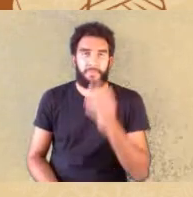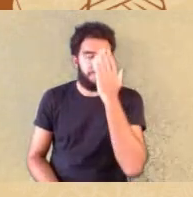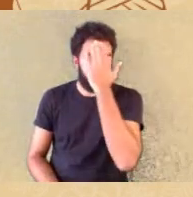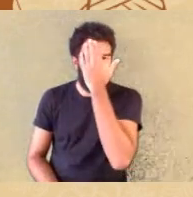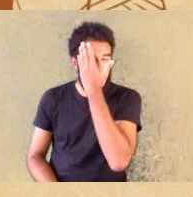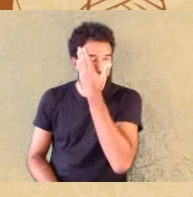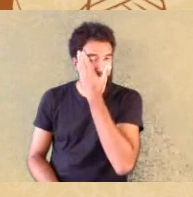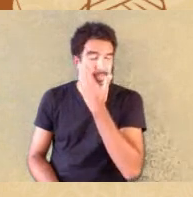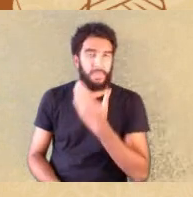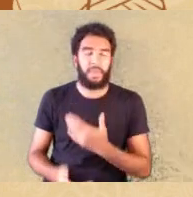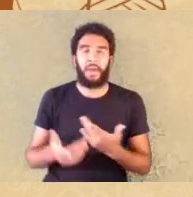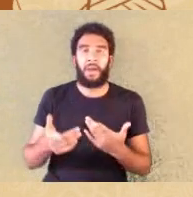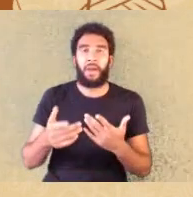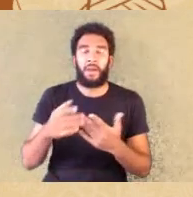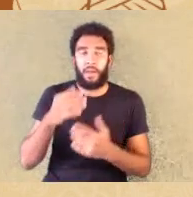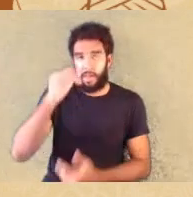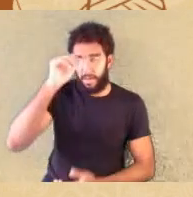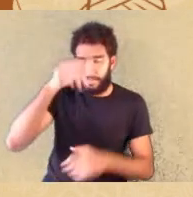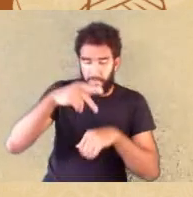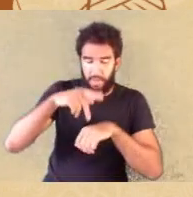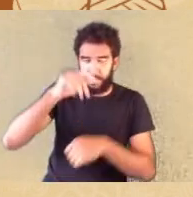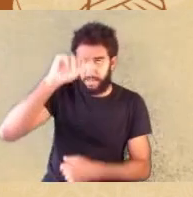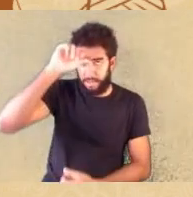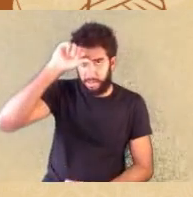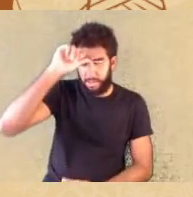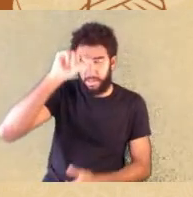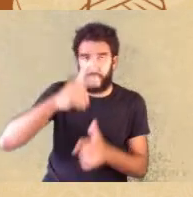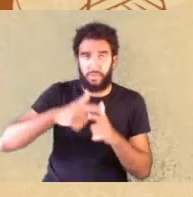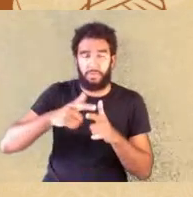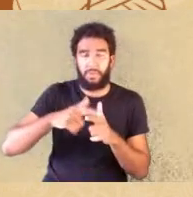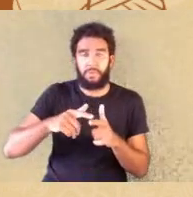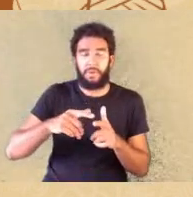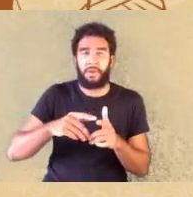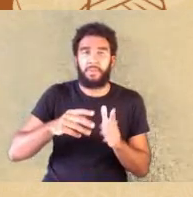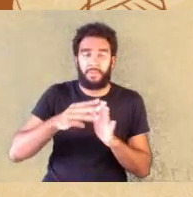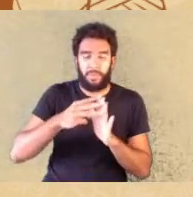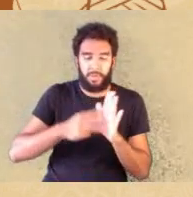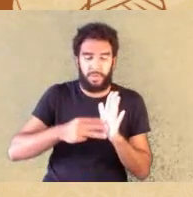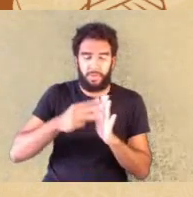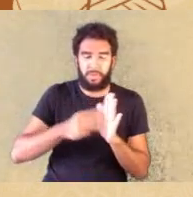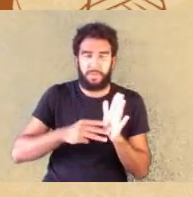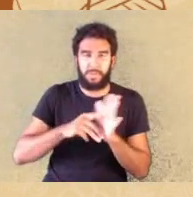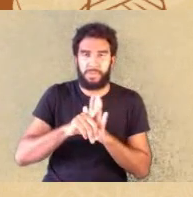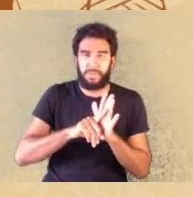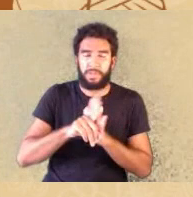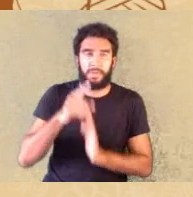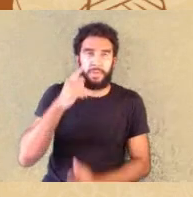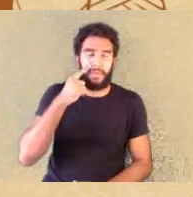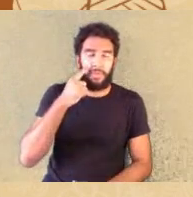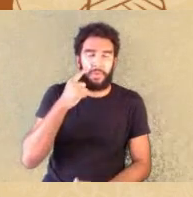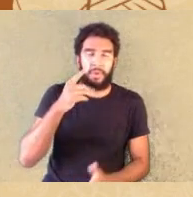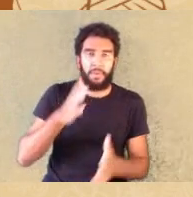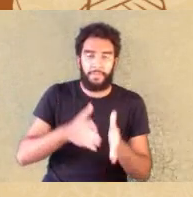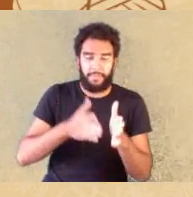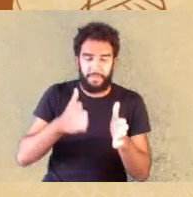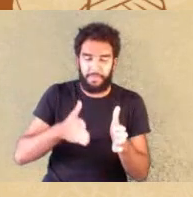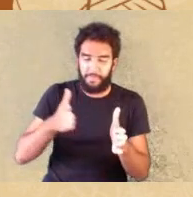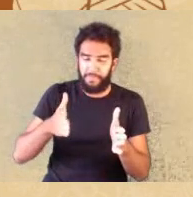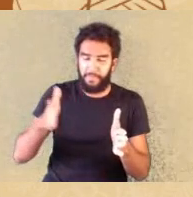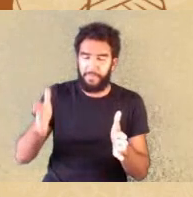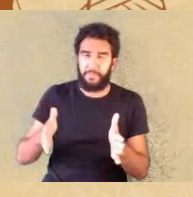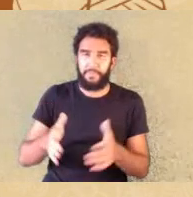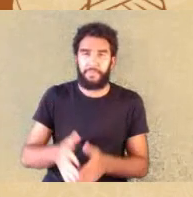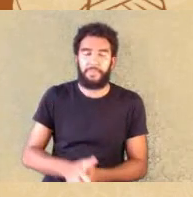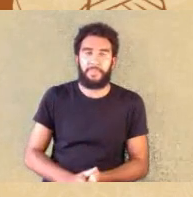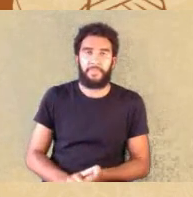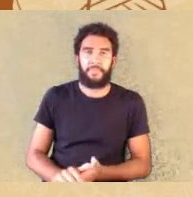de metodologia de pesquisa. Era para ter, vocês vão ver os grupos que a gente selecionou, e na Índia só o colega pesquisador lá